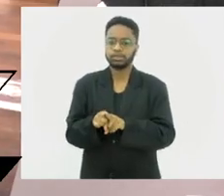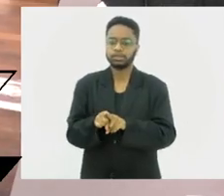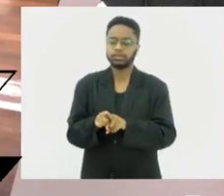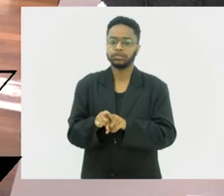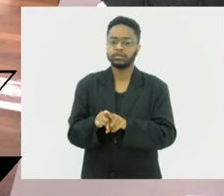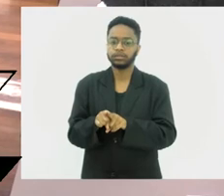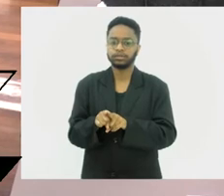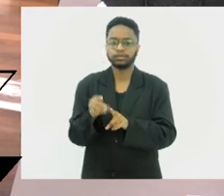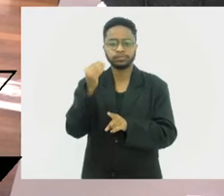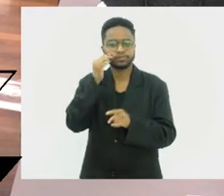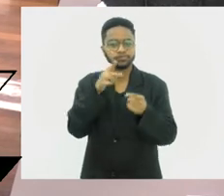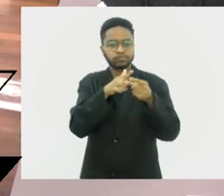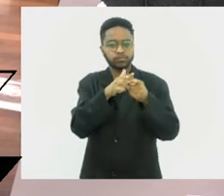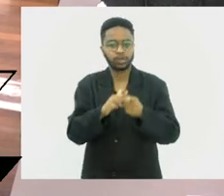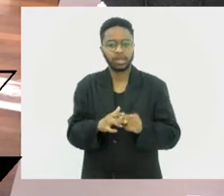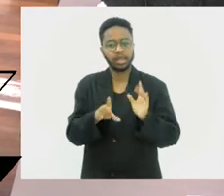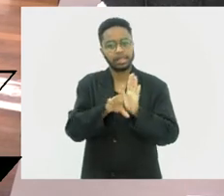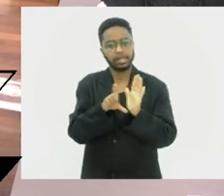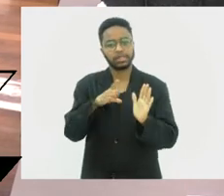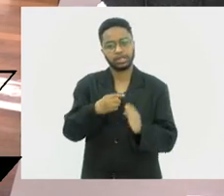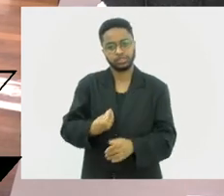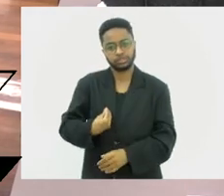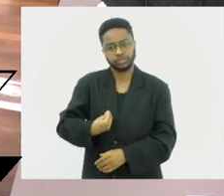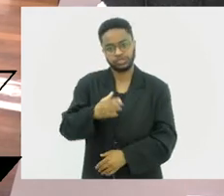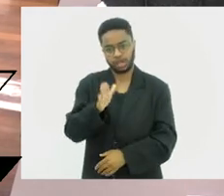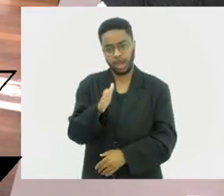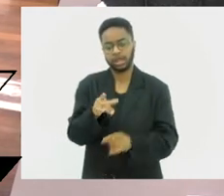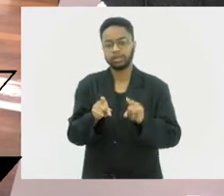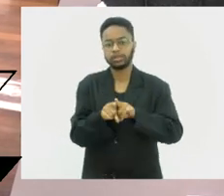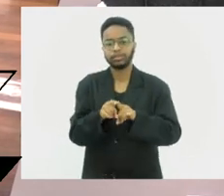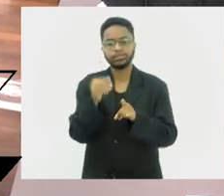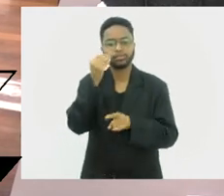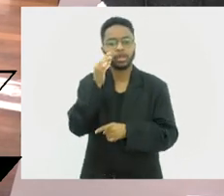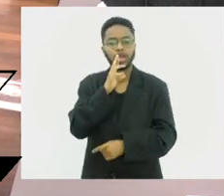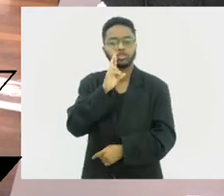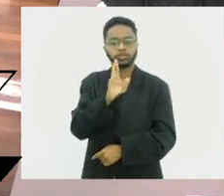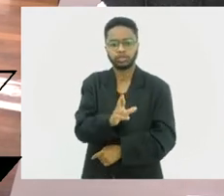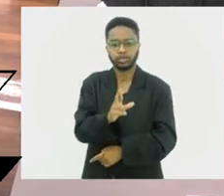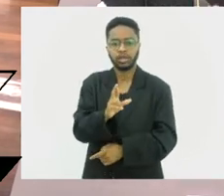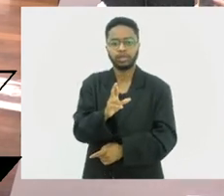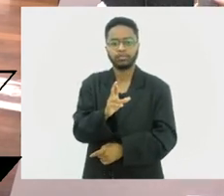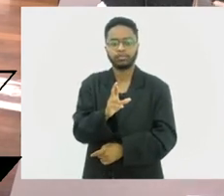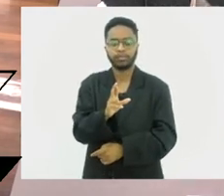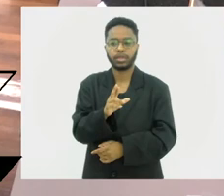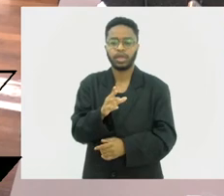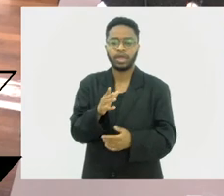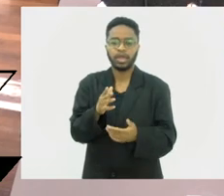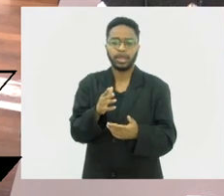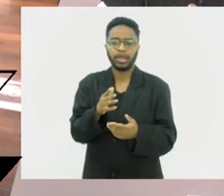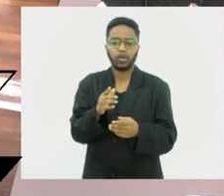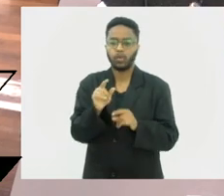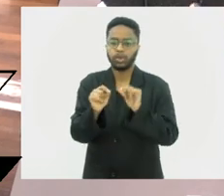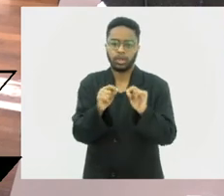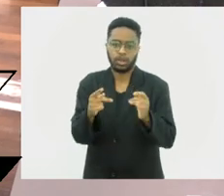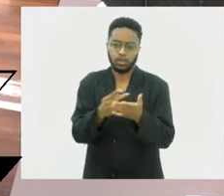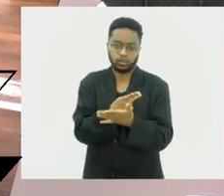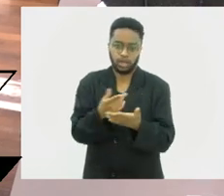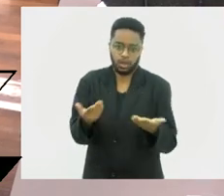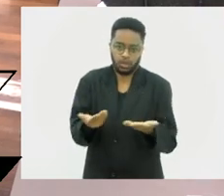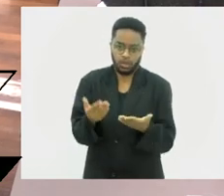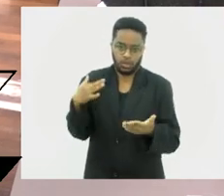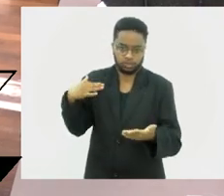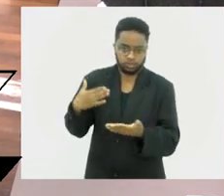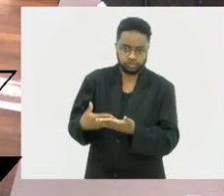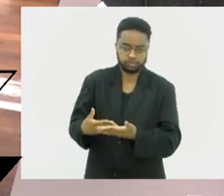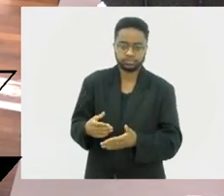fazer reformas nas leis já existentes, que a gente possa dar uma resposta em nome da sociedade para esses recentes ataques. Então,